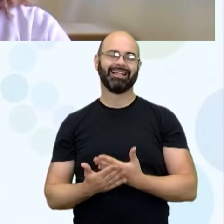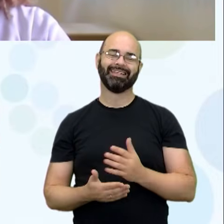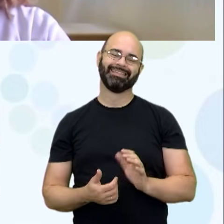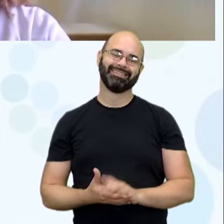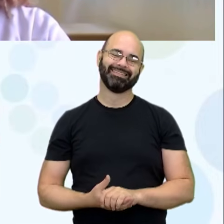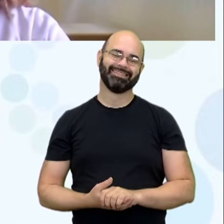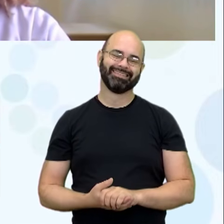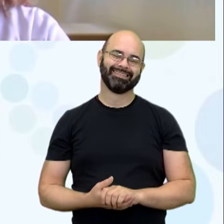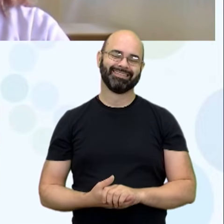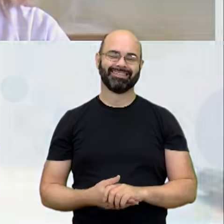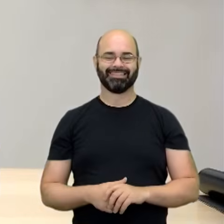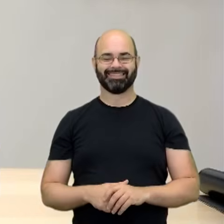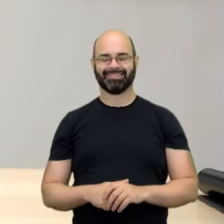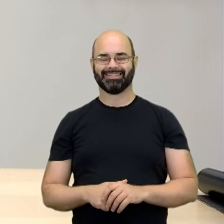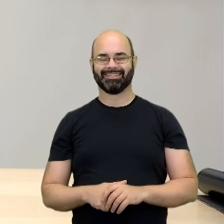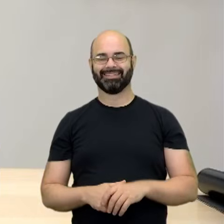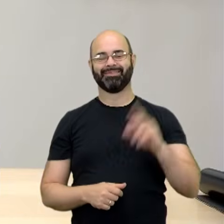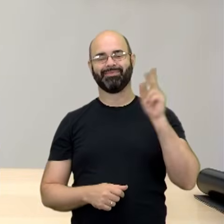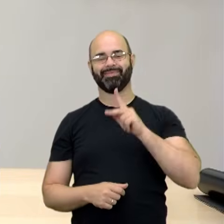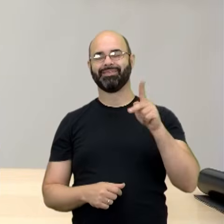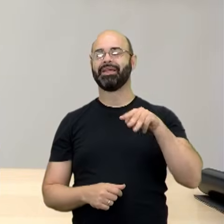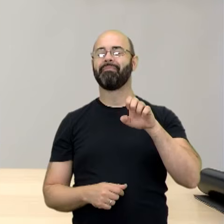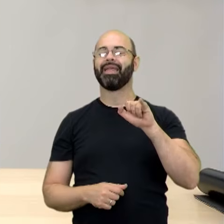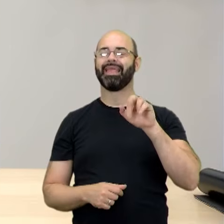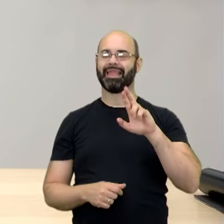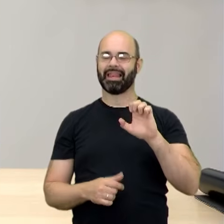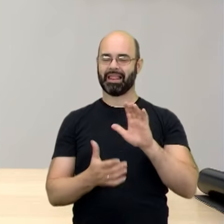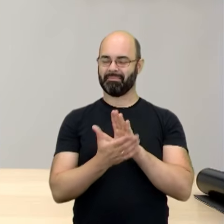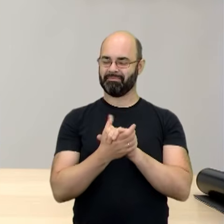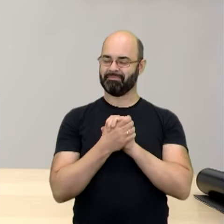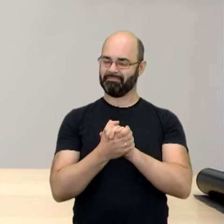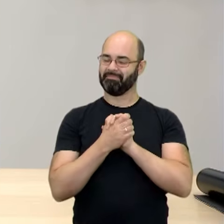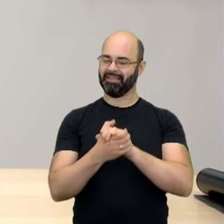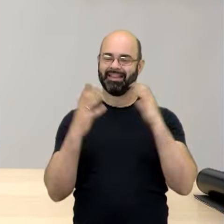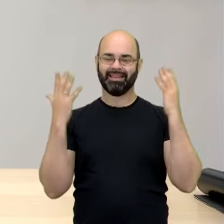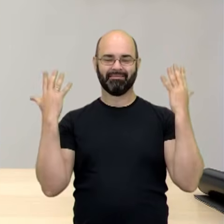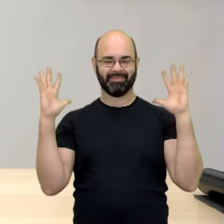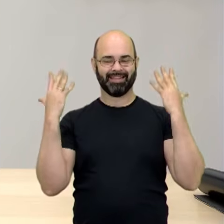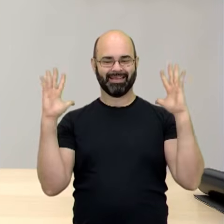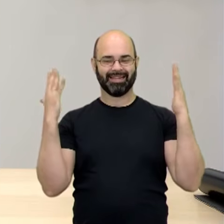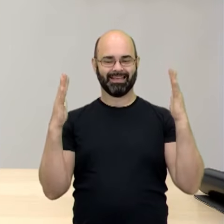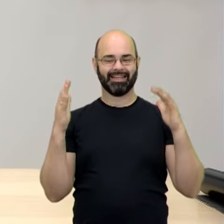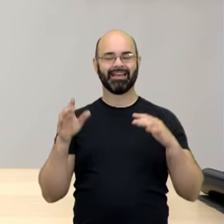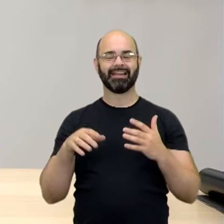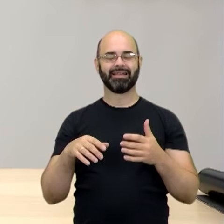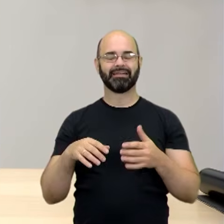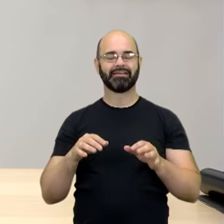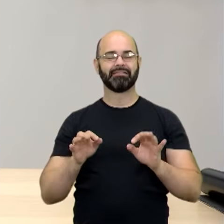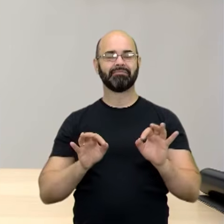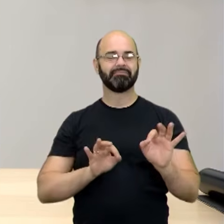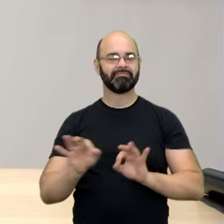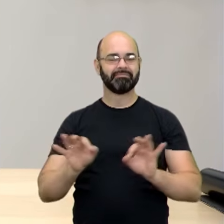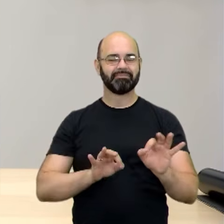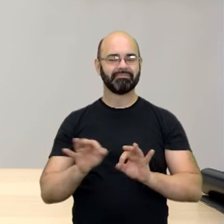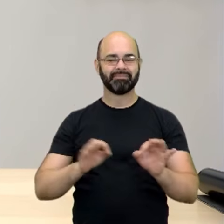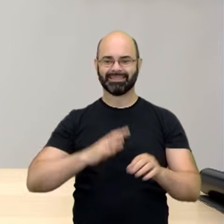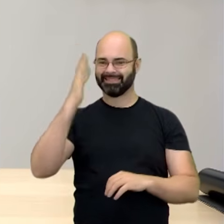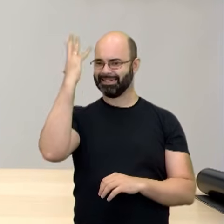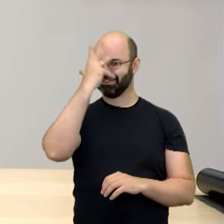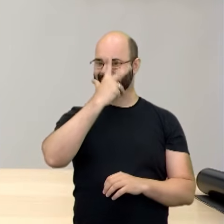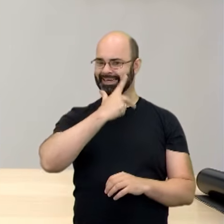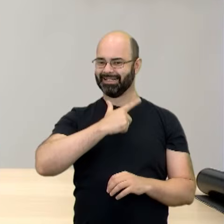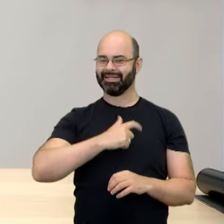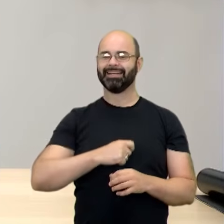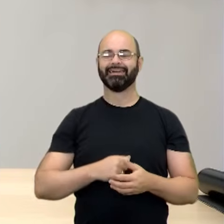Gente, assim, a professora Meire, você está de parabéns. Que trabalho lindo que você fez com esses alunos. E é muito isso, né?